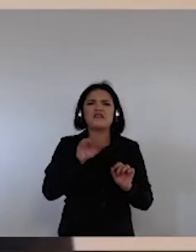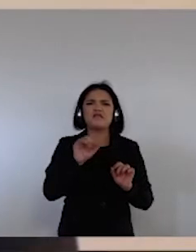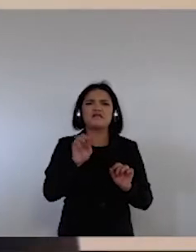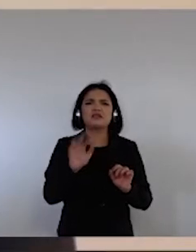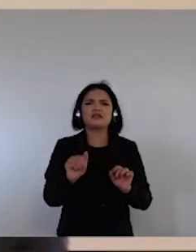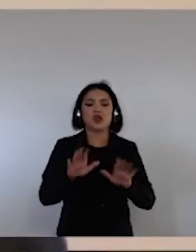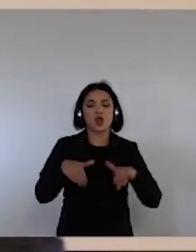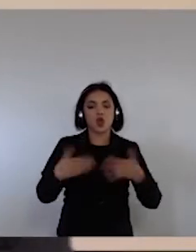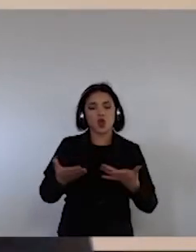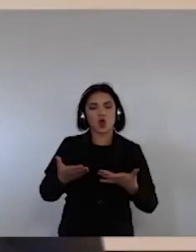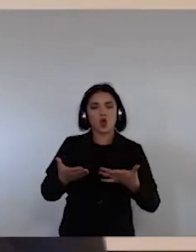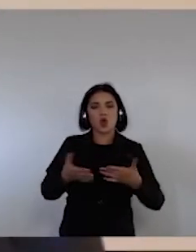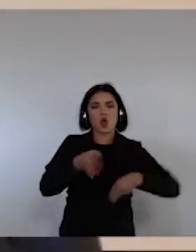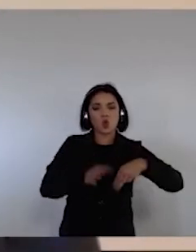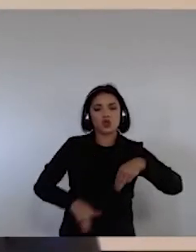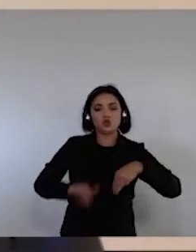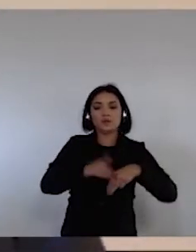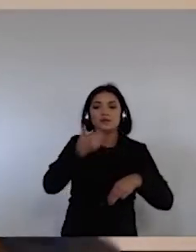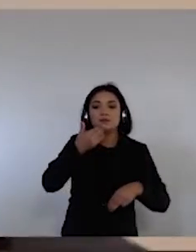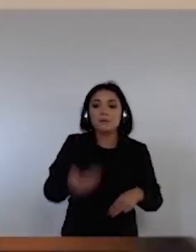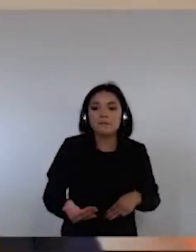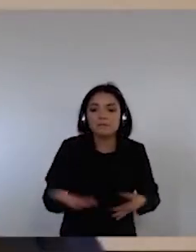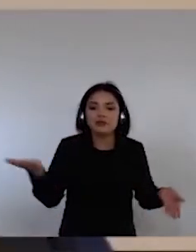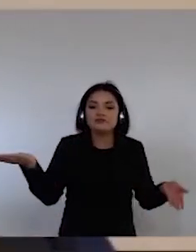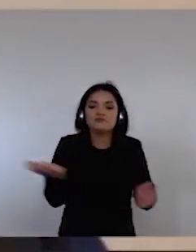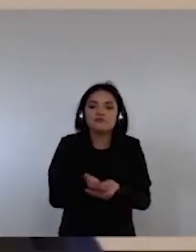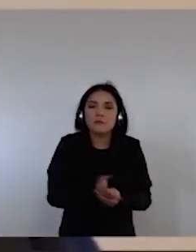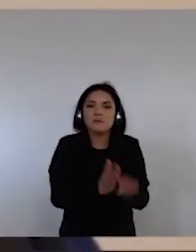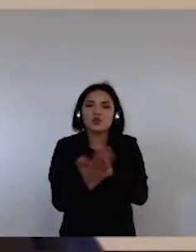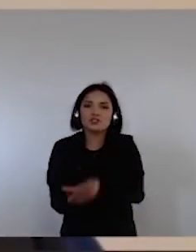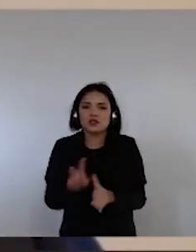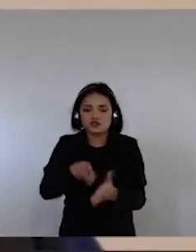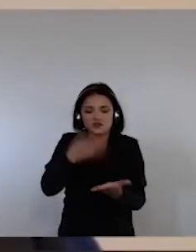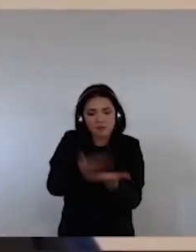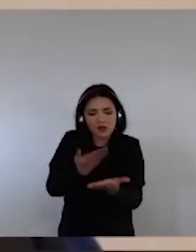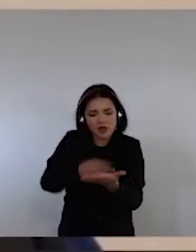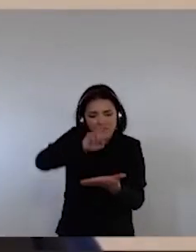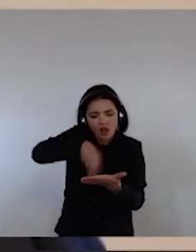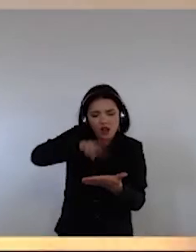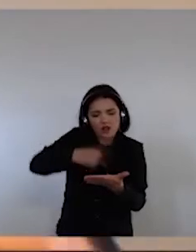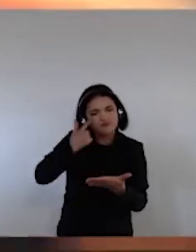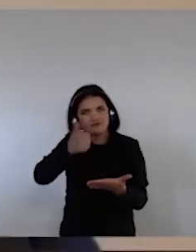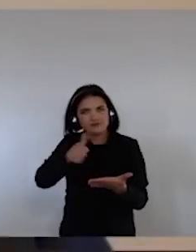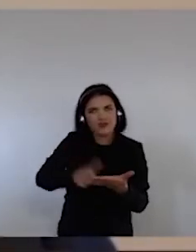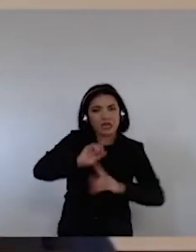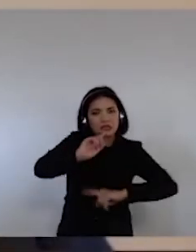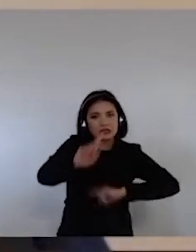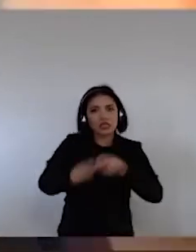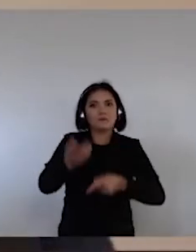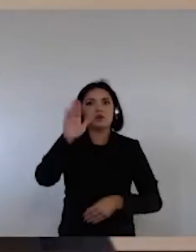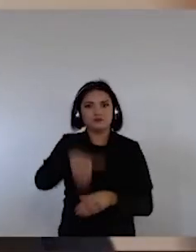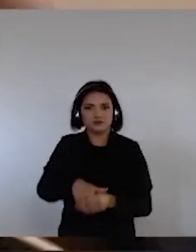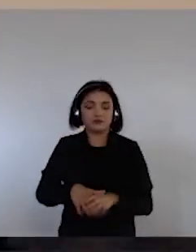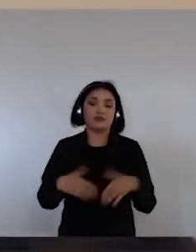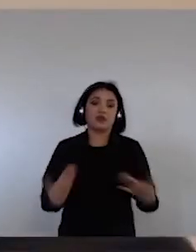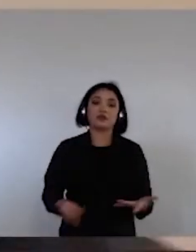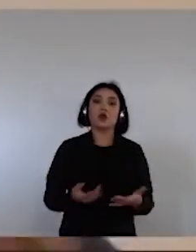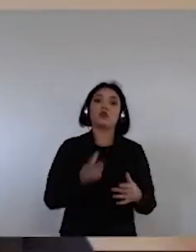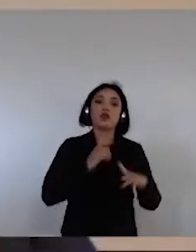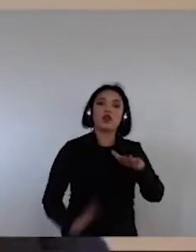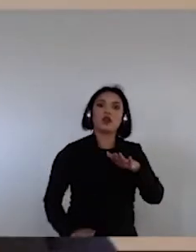relator, muitas vezes. Faz o agravo interno, não consegue falar com os ministros todos, fala com um, fala com o outro, e na hora do julgamento, você não